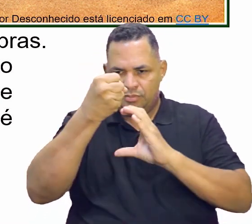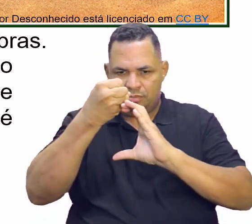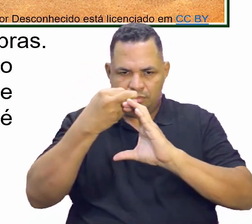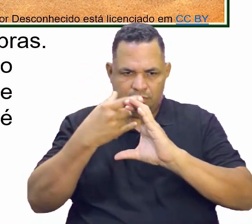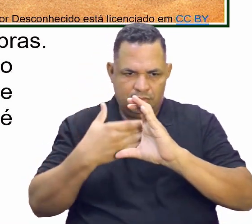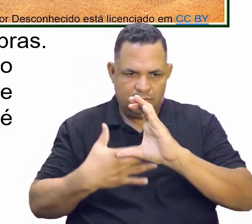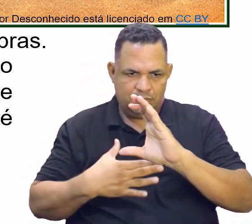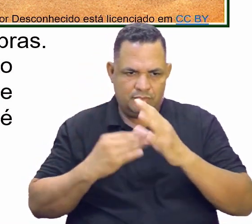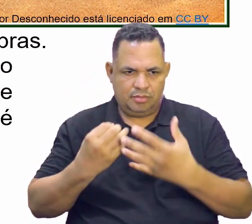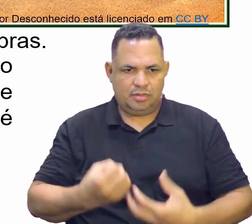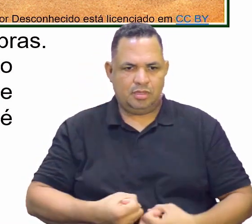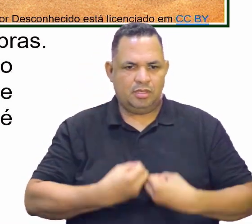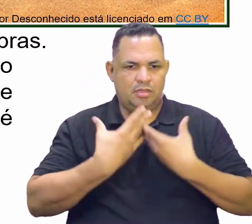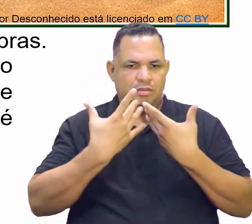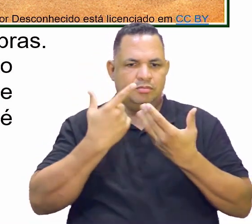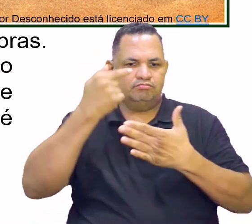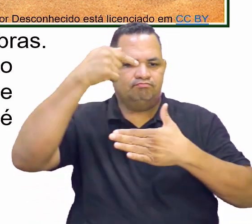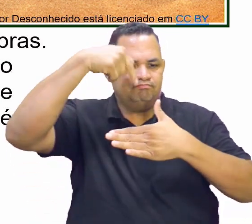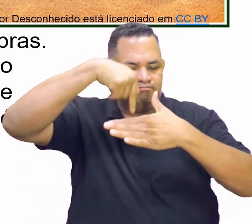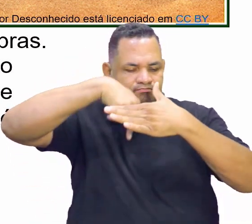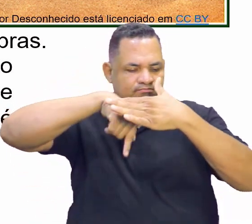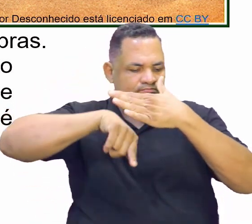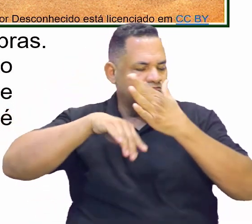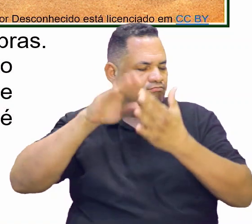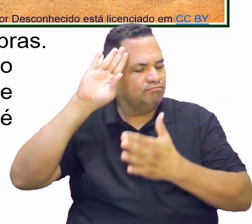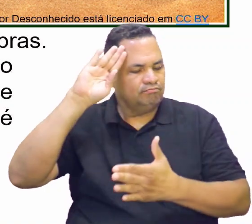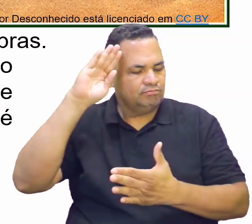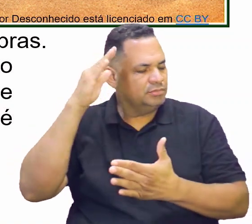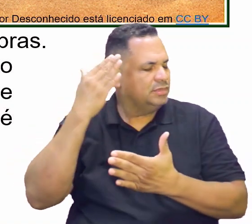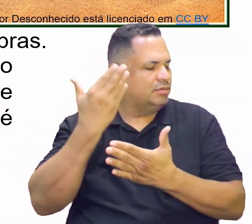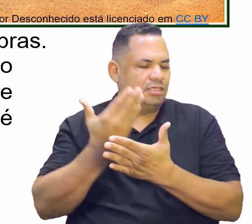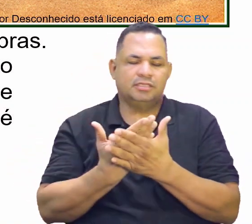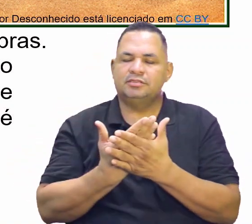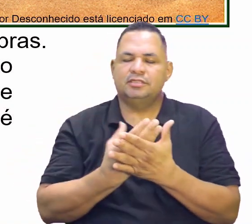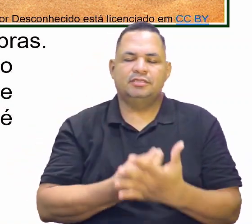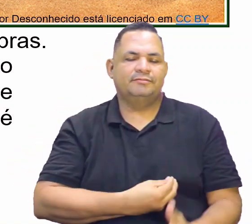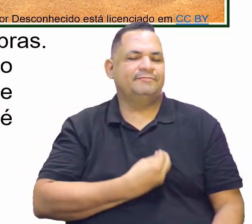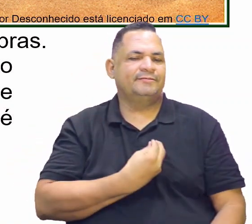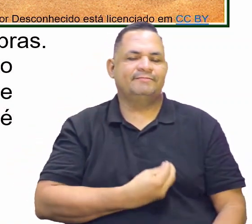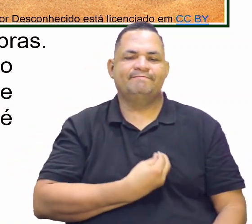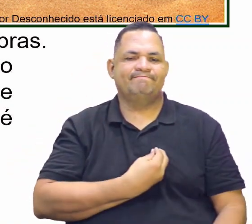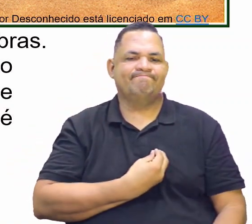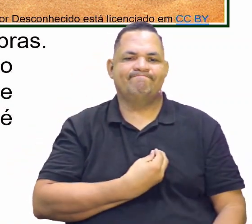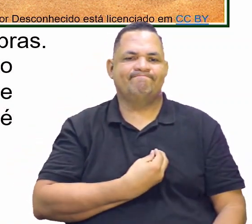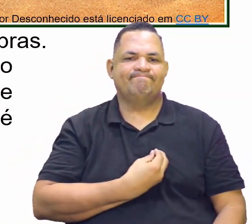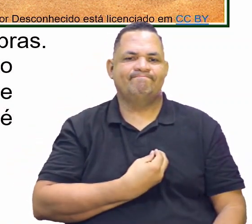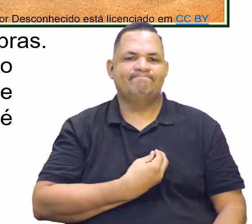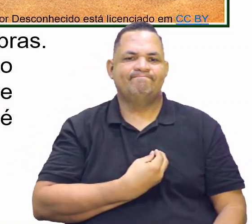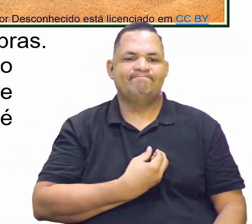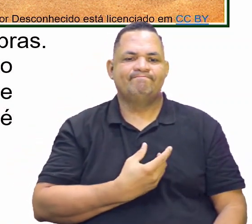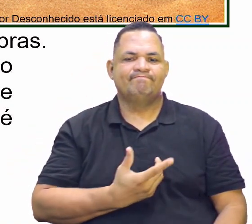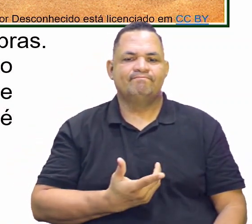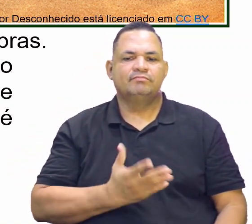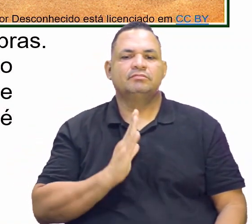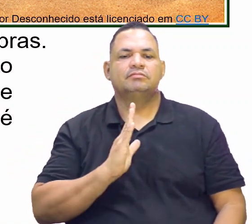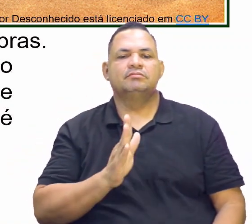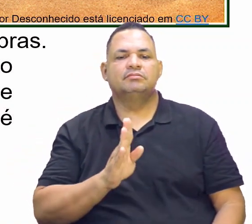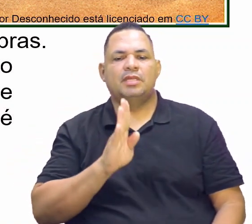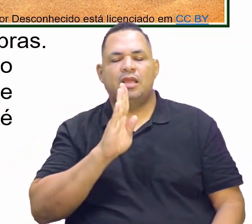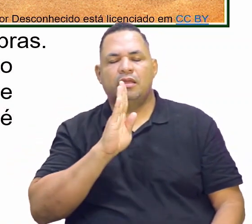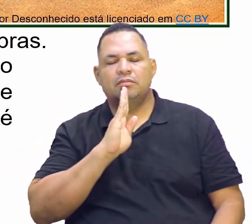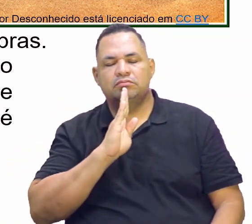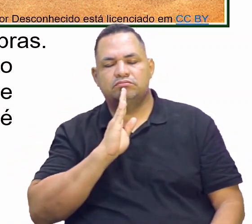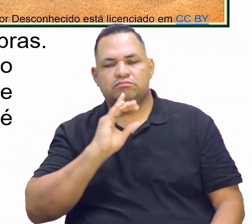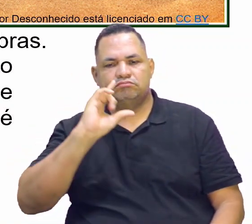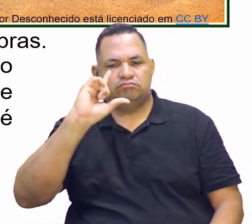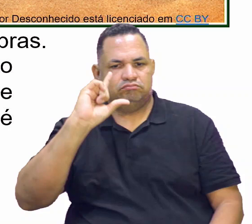poesia é o profundo desencanto com a vida, tá certo? Então você já conhece um pouquinho que